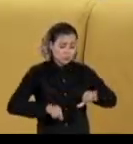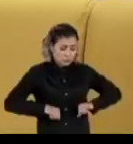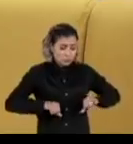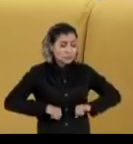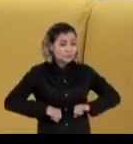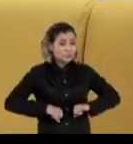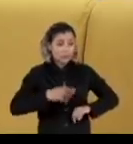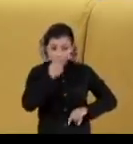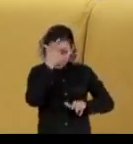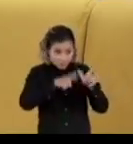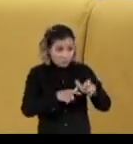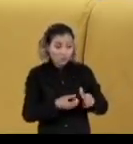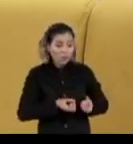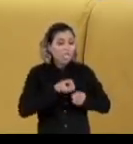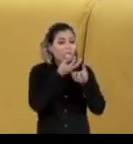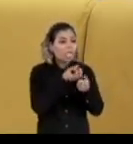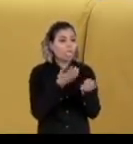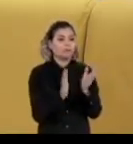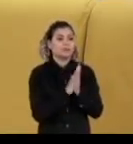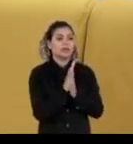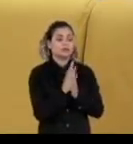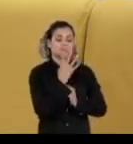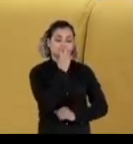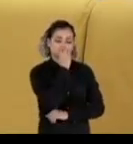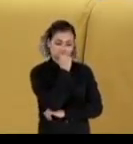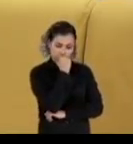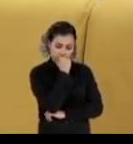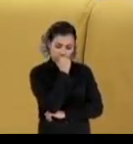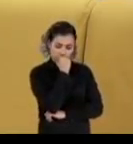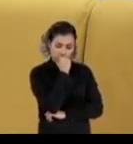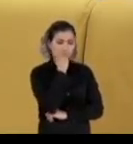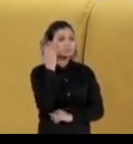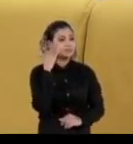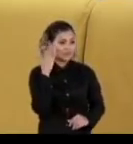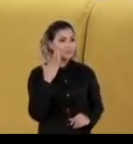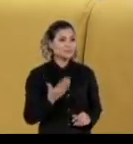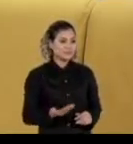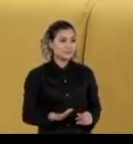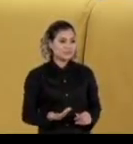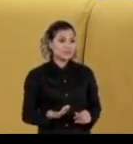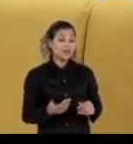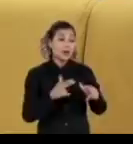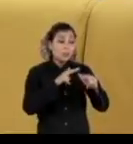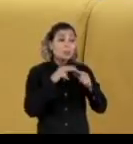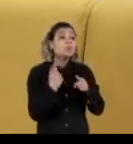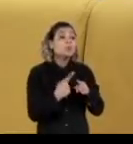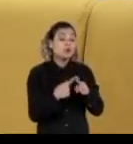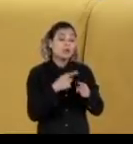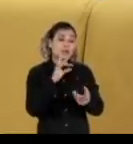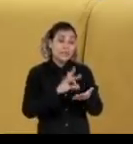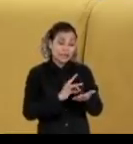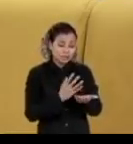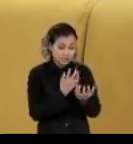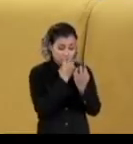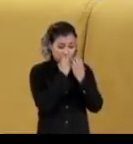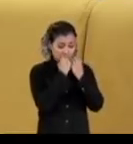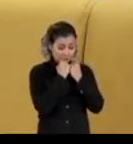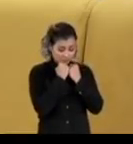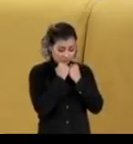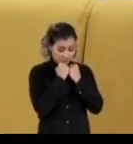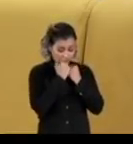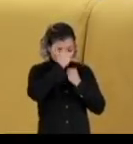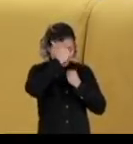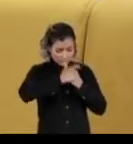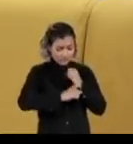elas não vão contar isso para uma autoridade. Até porque está em questão a própria